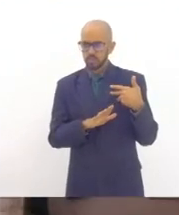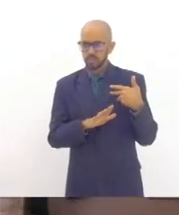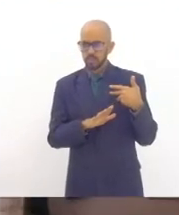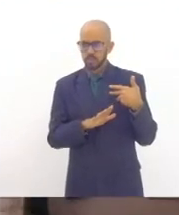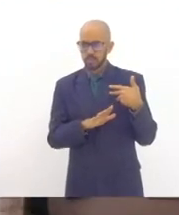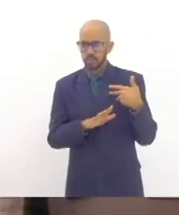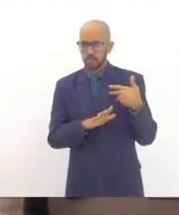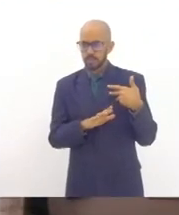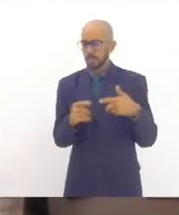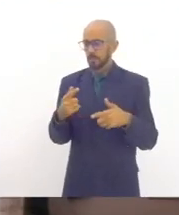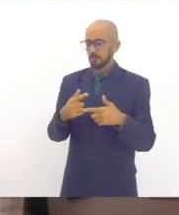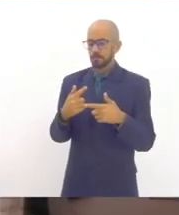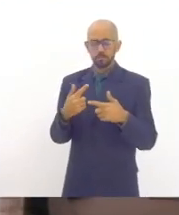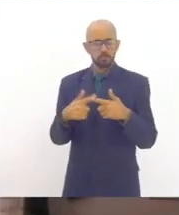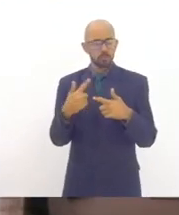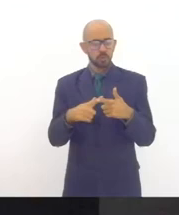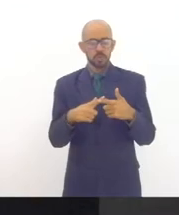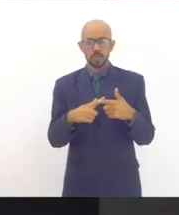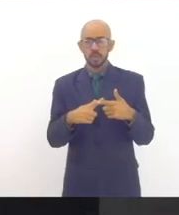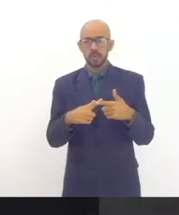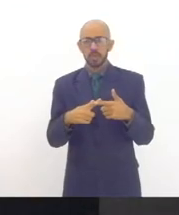É porque era importante a gente